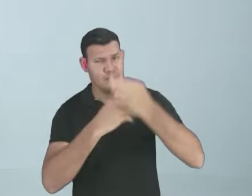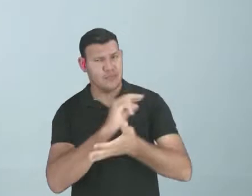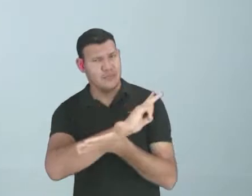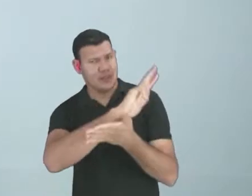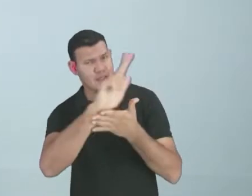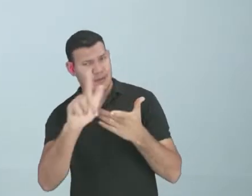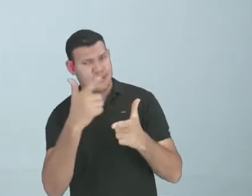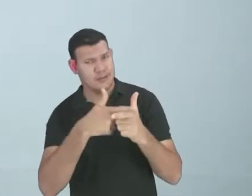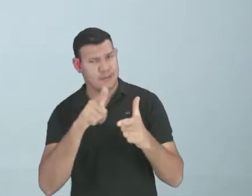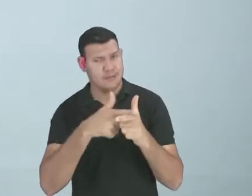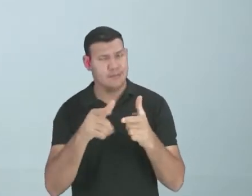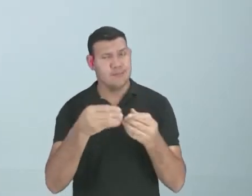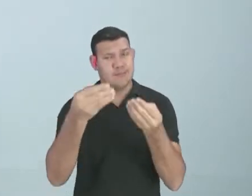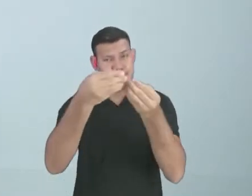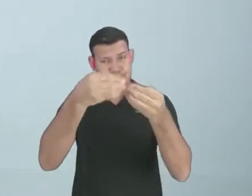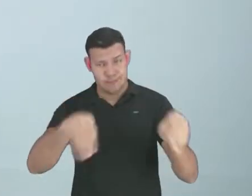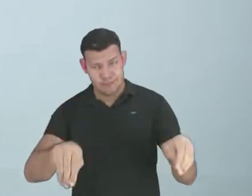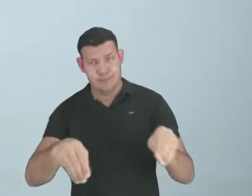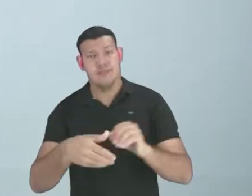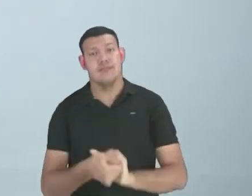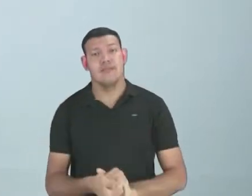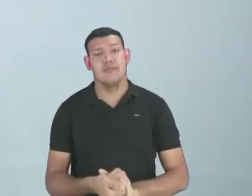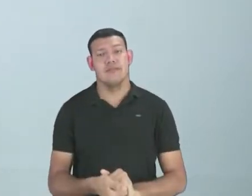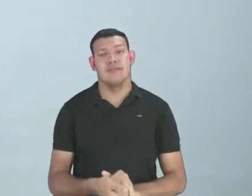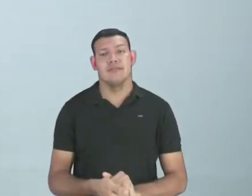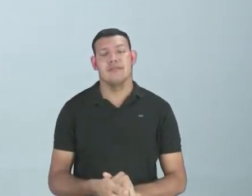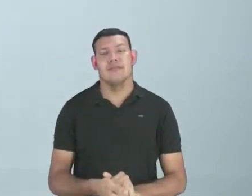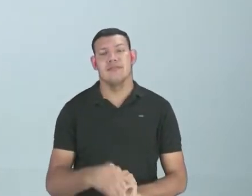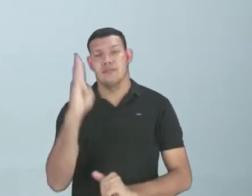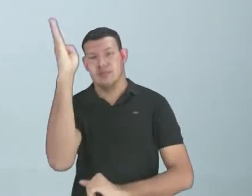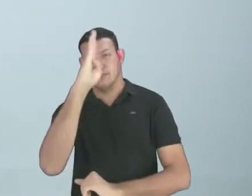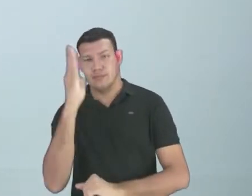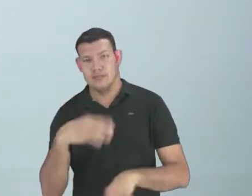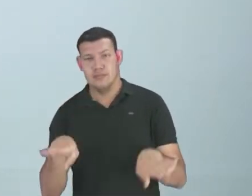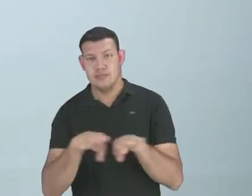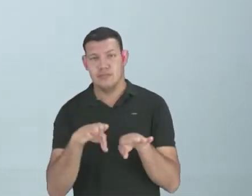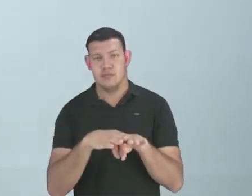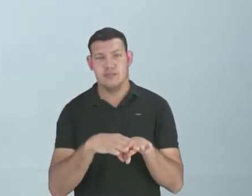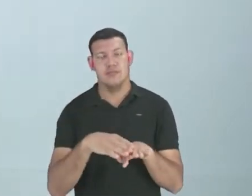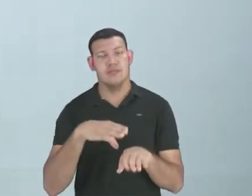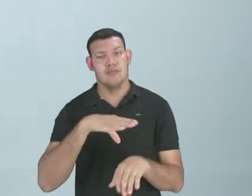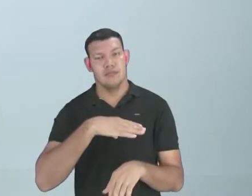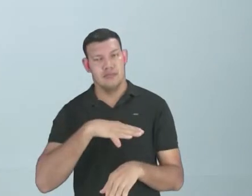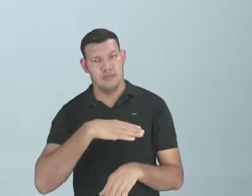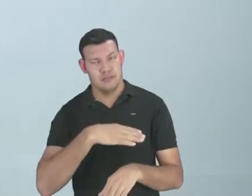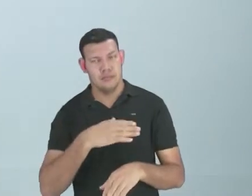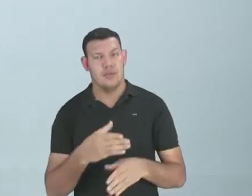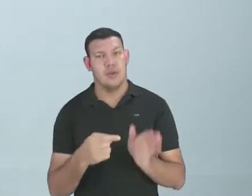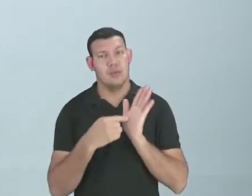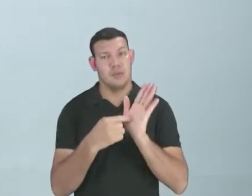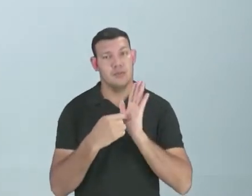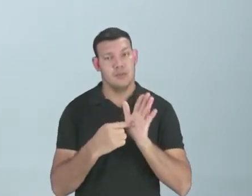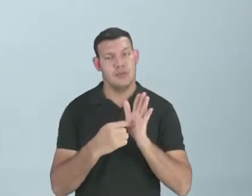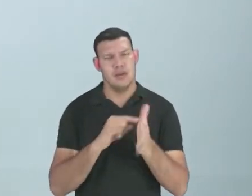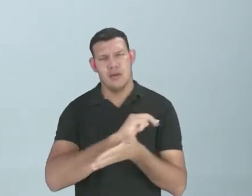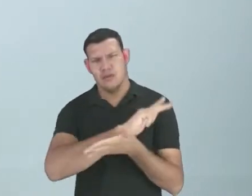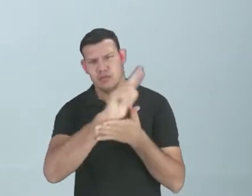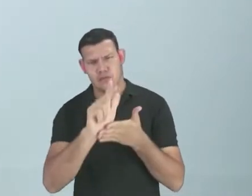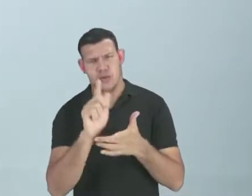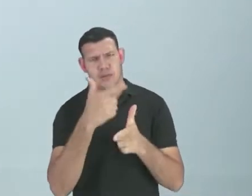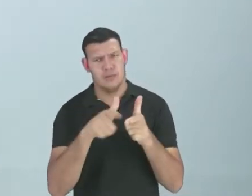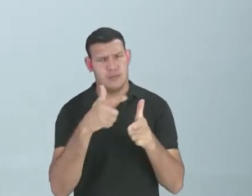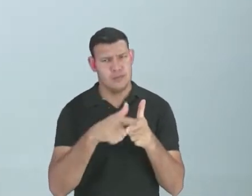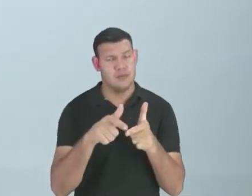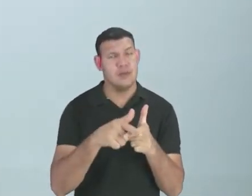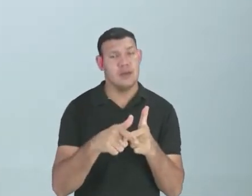problemas ambientais que atingem o Brasil e também a nossa cidade, tá bom? Então eu vou apresentar aqui vários problemas ambientais. Nós vamos